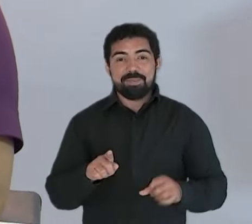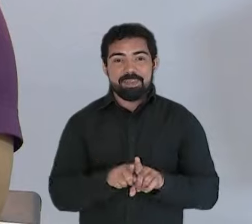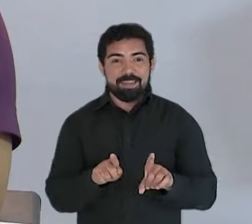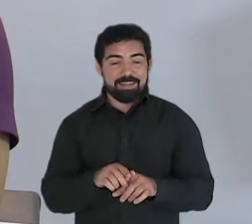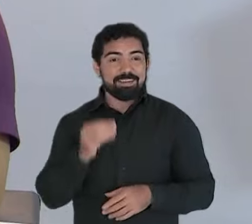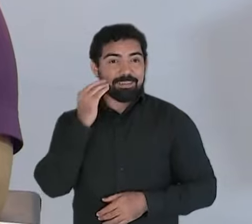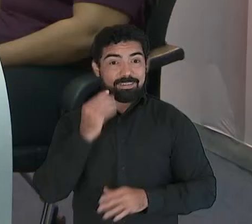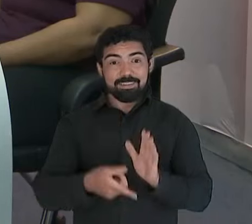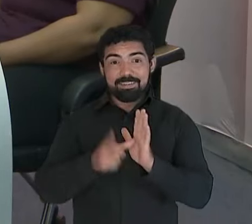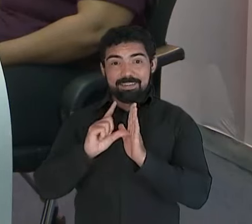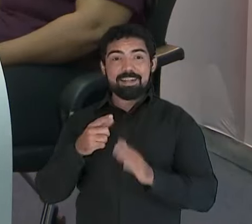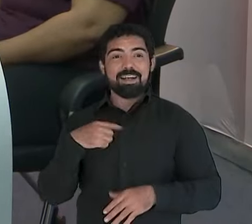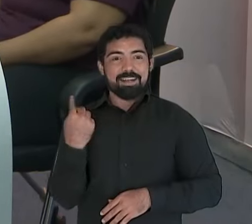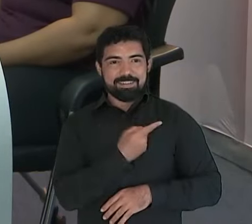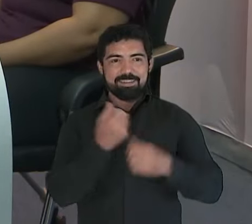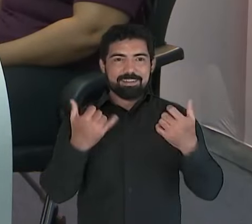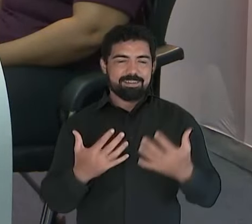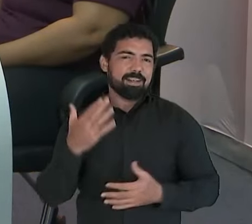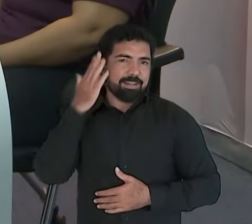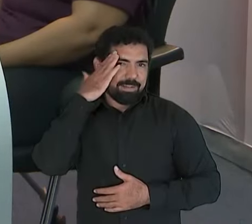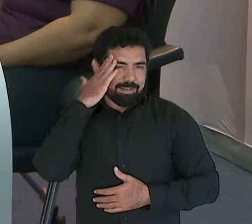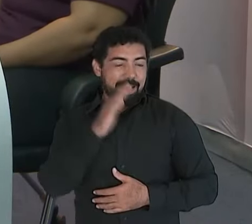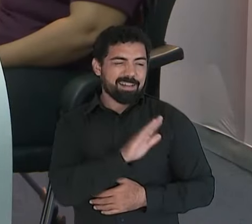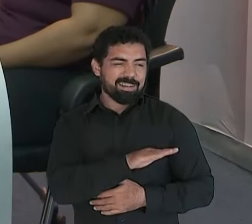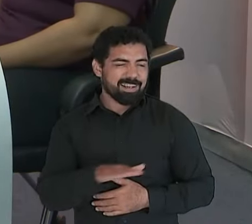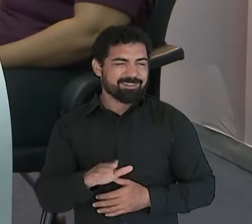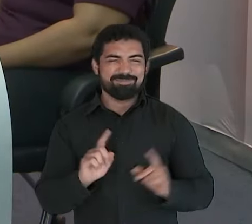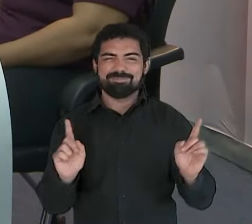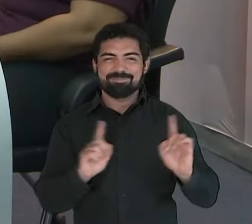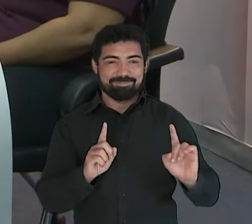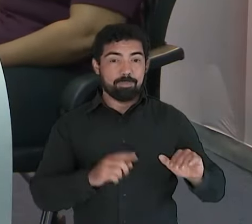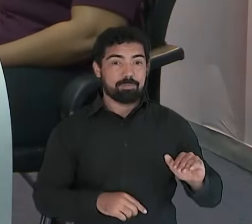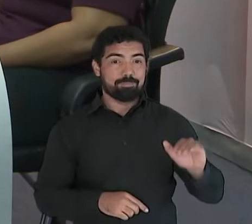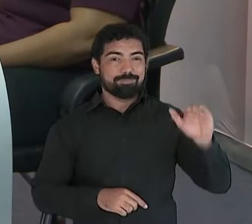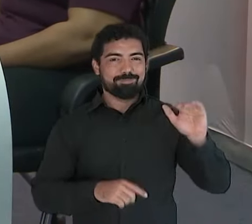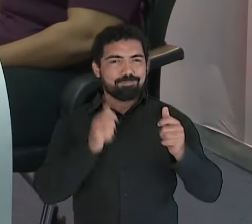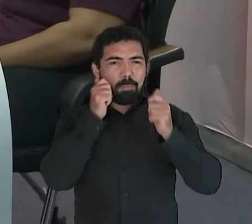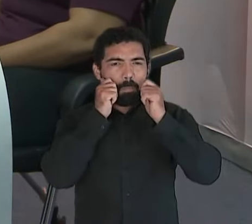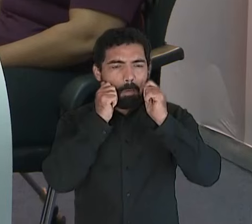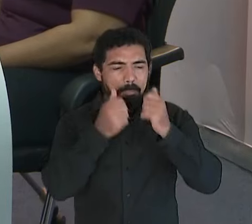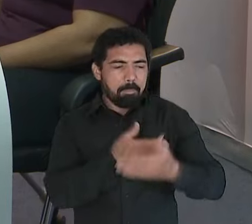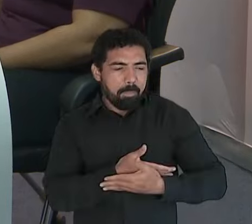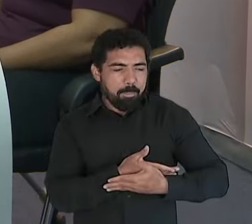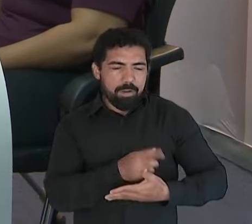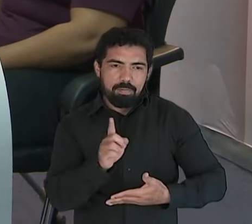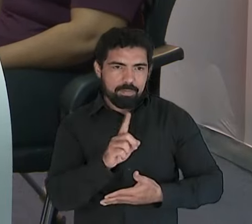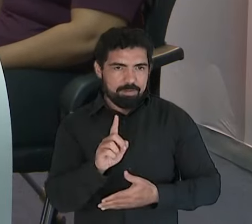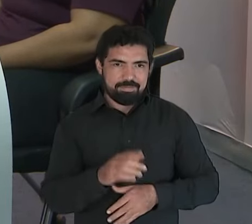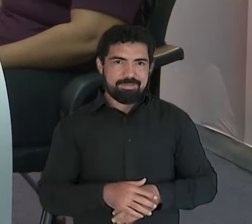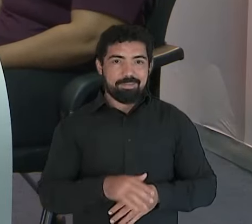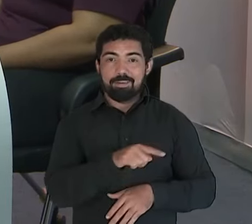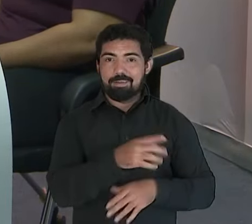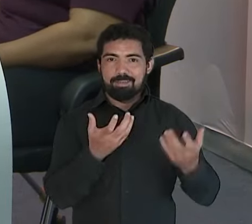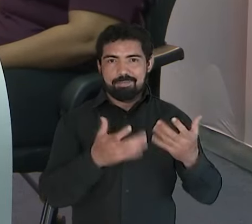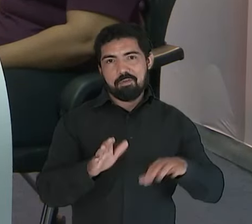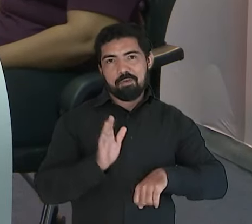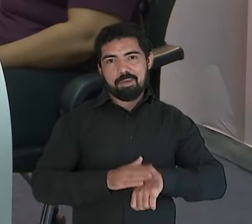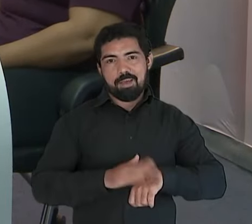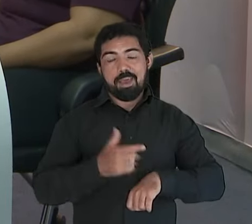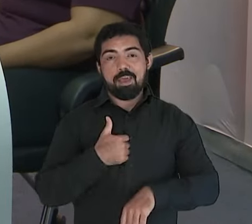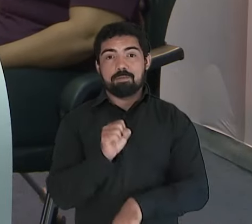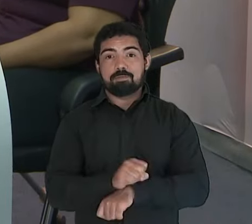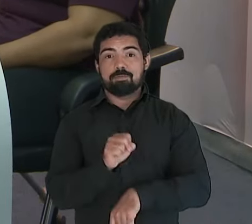no primeiro bloco, né? Entender que ele não é mais uma criancinha. Não é mais o meu bebê, aceitando que ele já não quer eu lá, nem na espera do